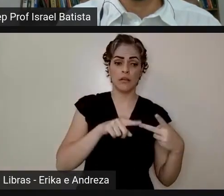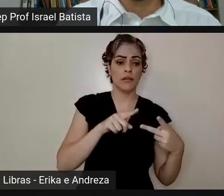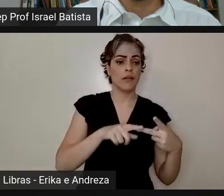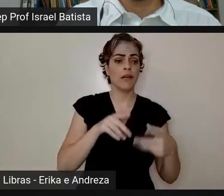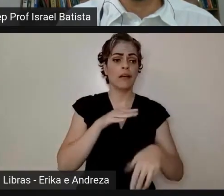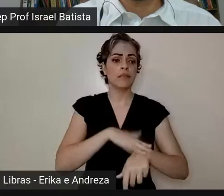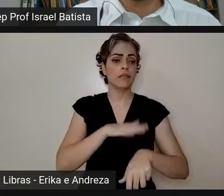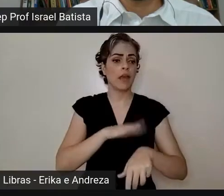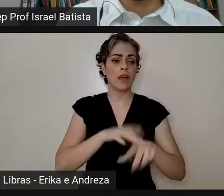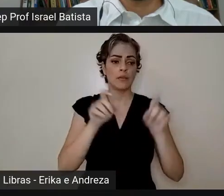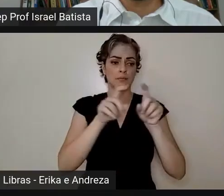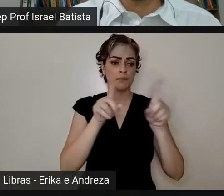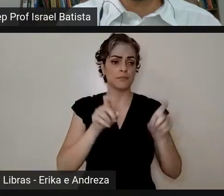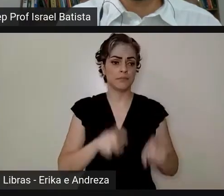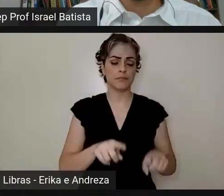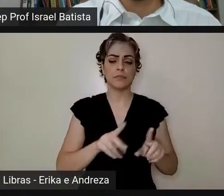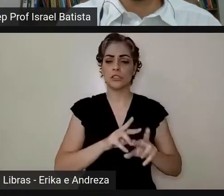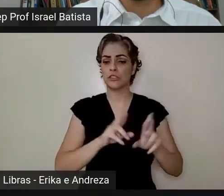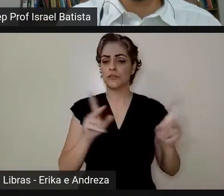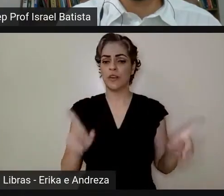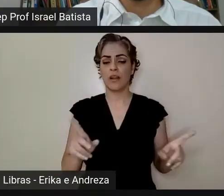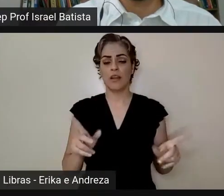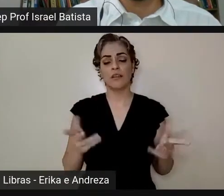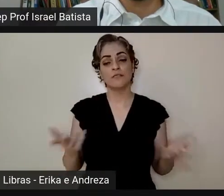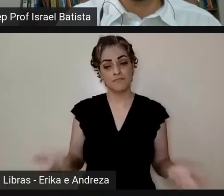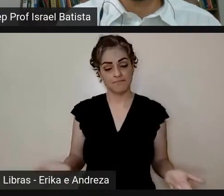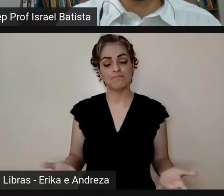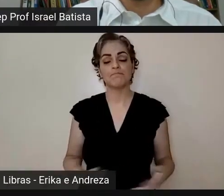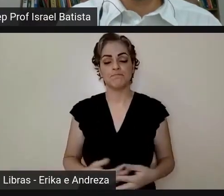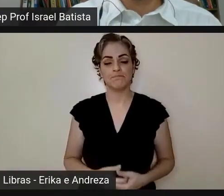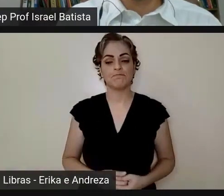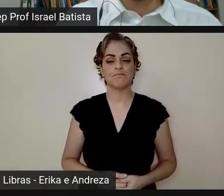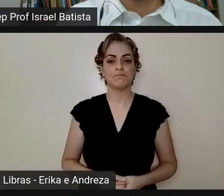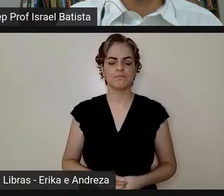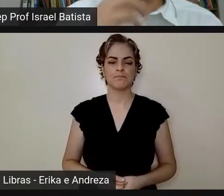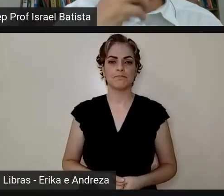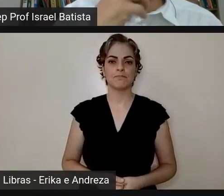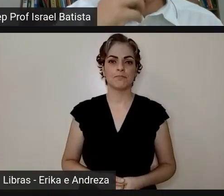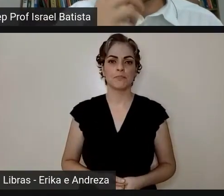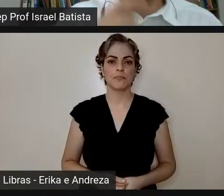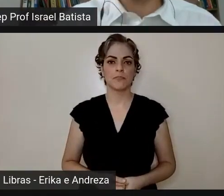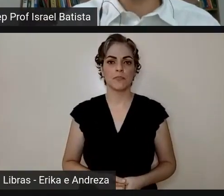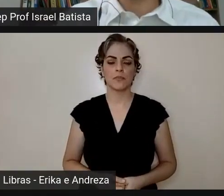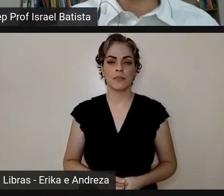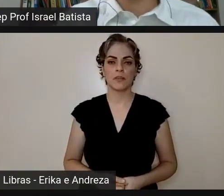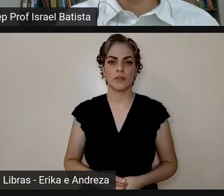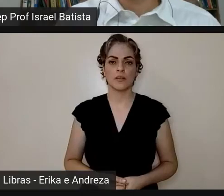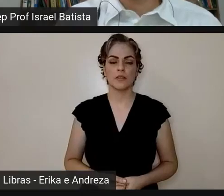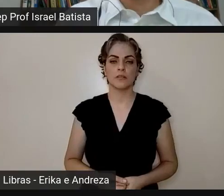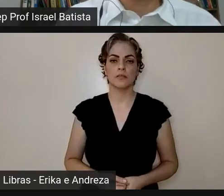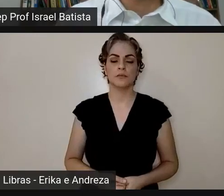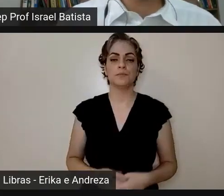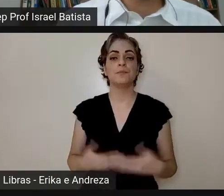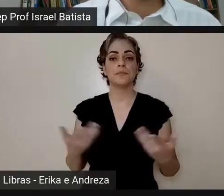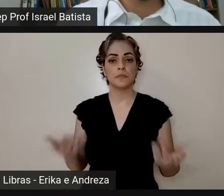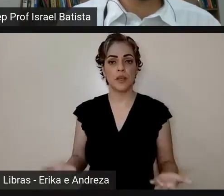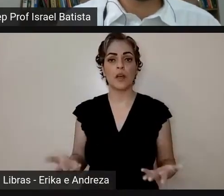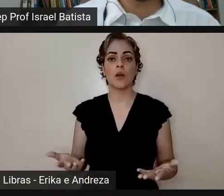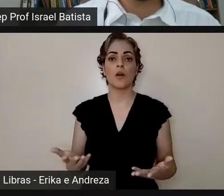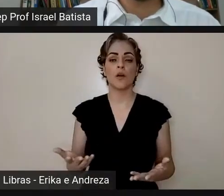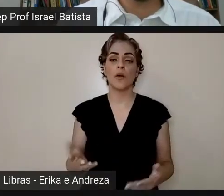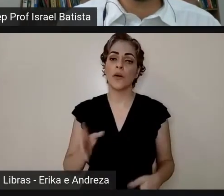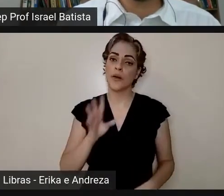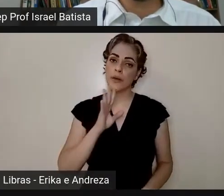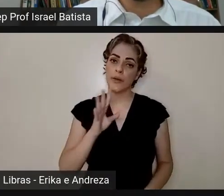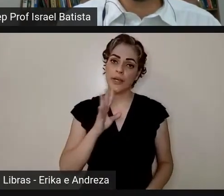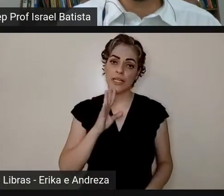as carreiras típicas de Estado, que ainda vai ser definida em lei, né? Que serão as únicas que terão estabilidade. Então, já conhecendo a posição